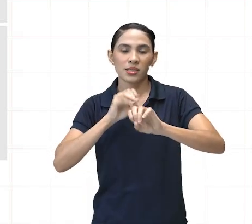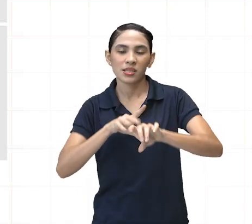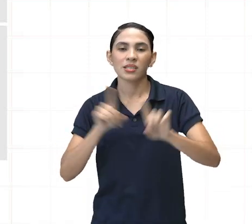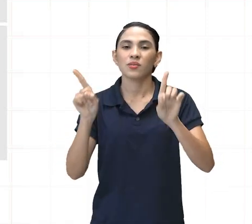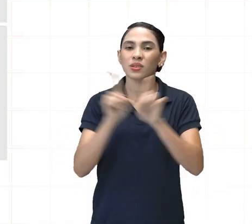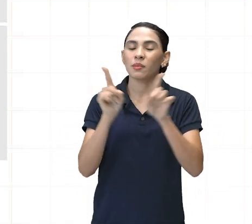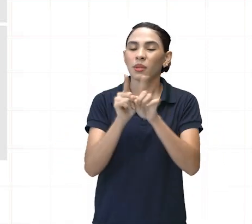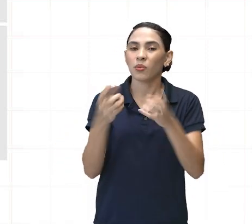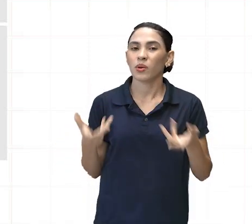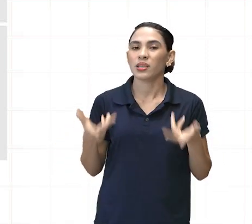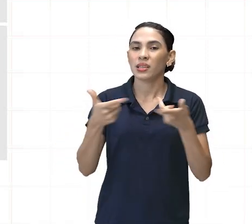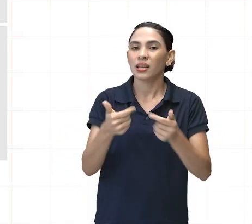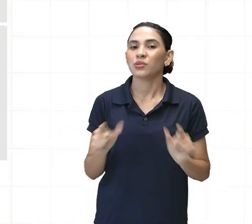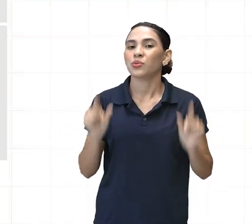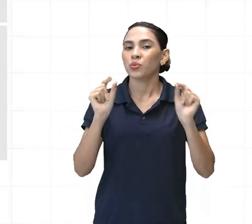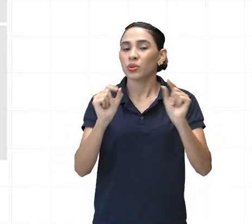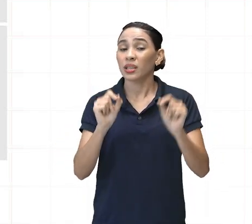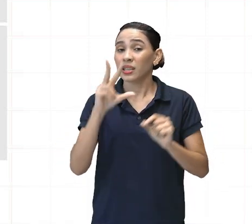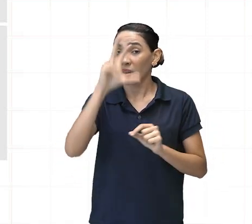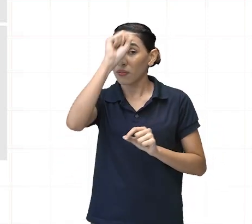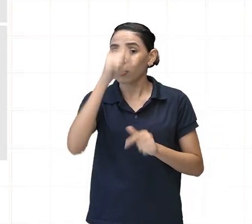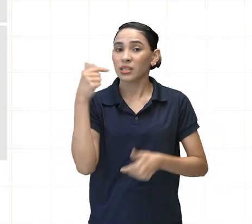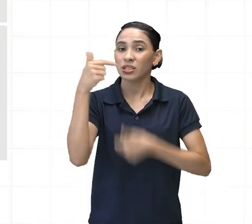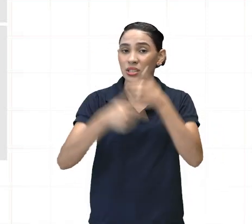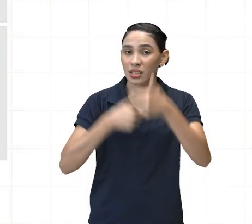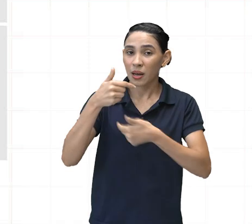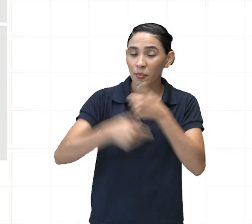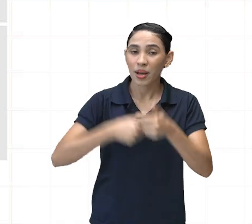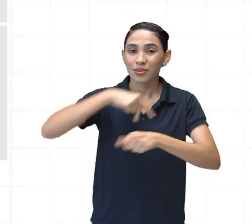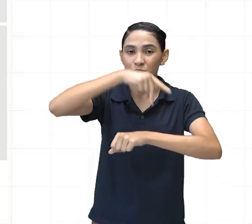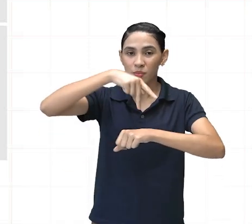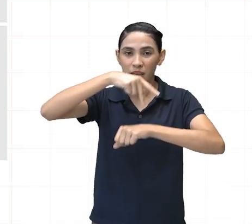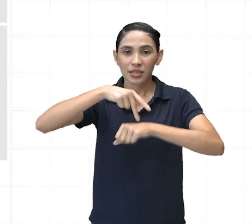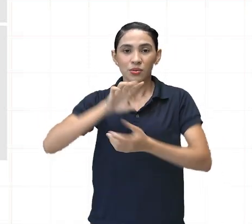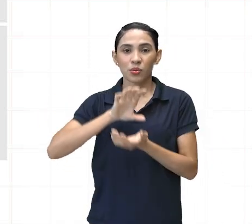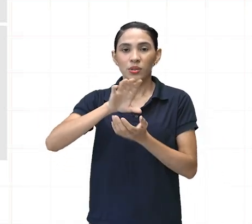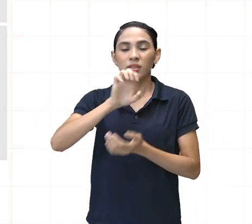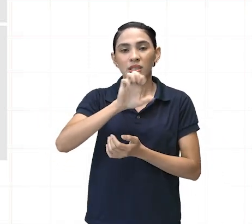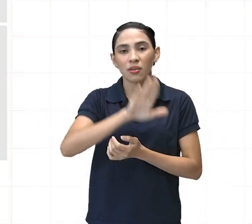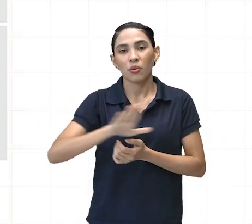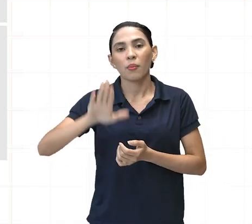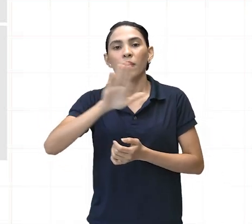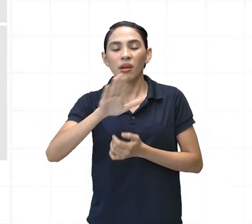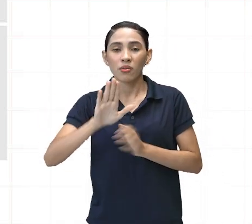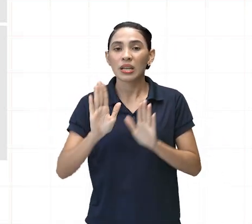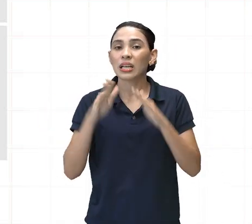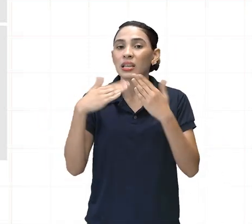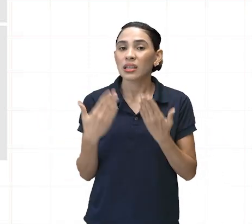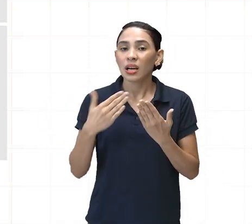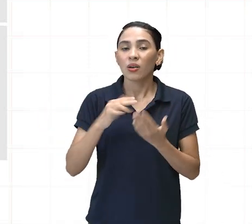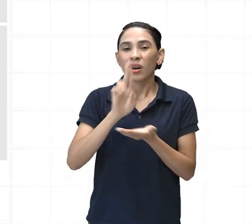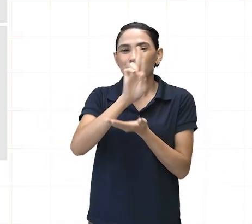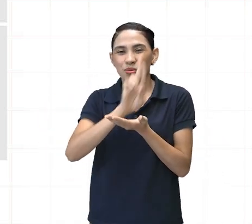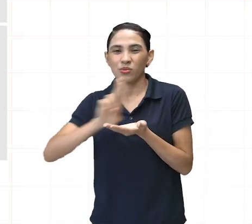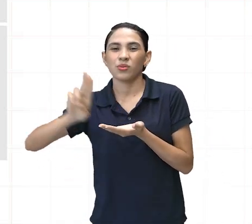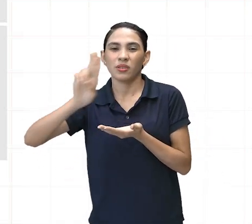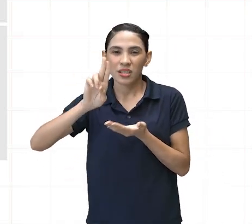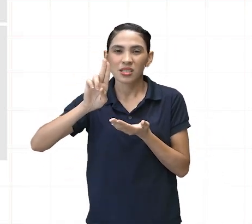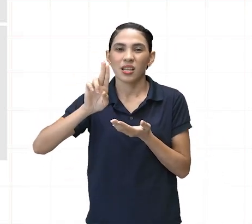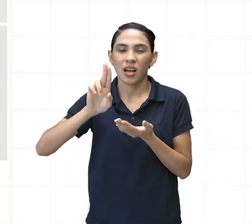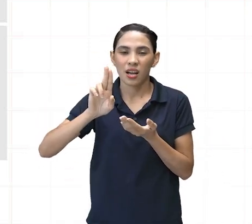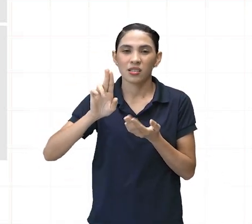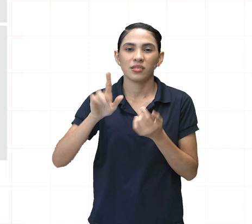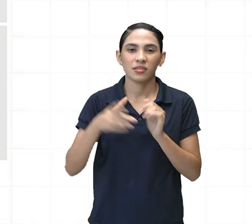a qualificação do quê? Da força de trabalho nos países do continente europeu. Então, as